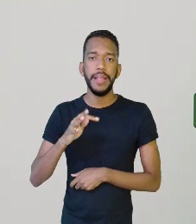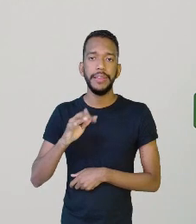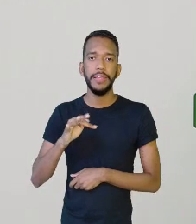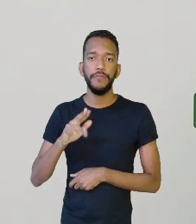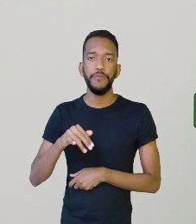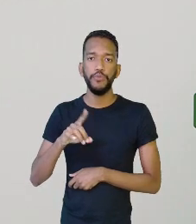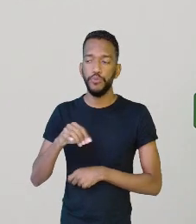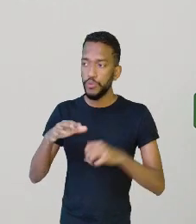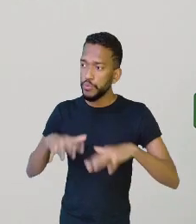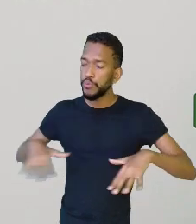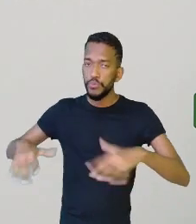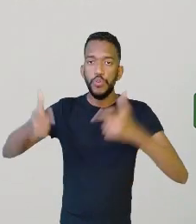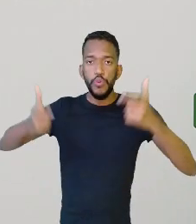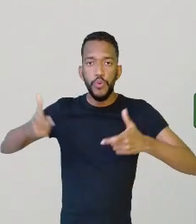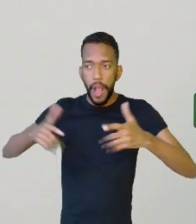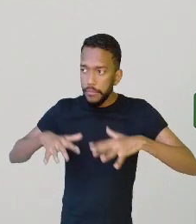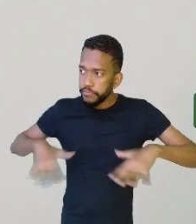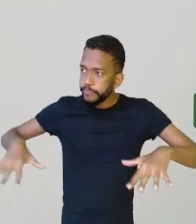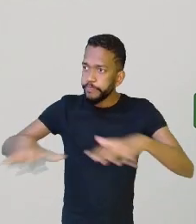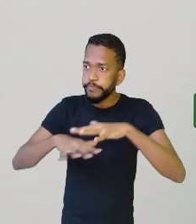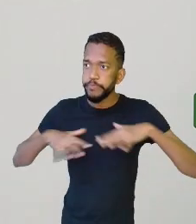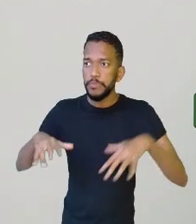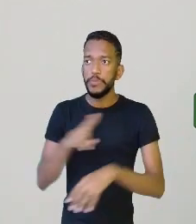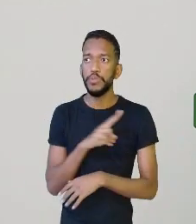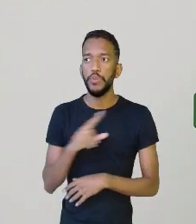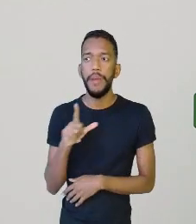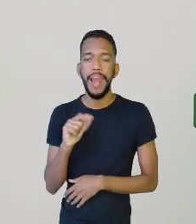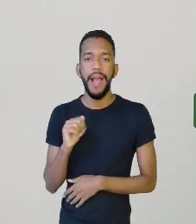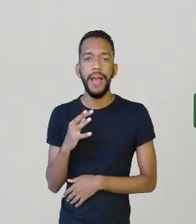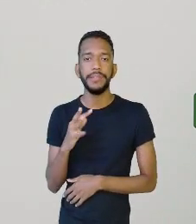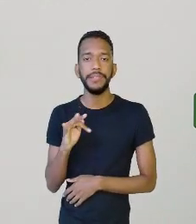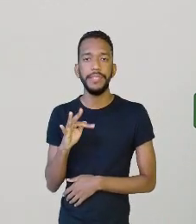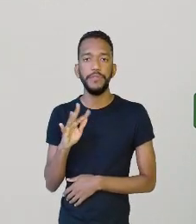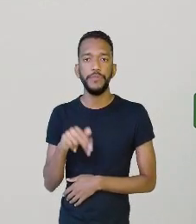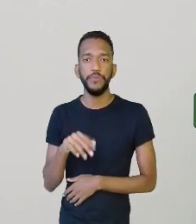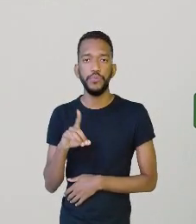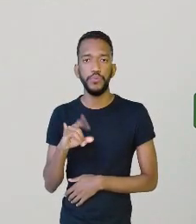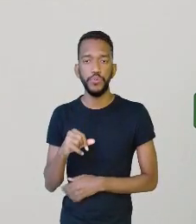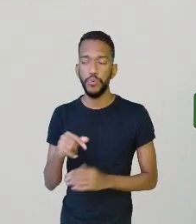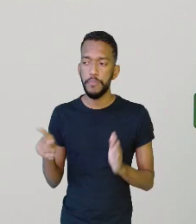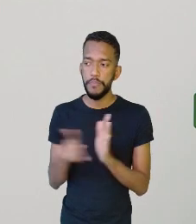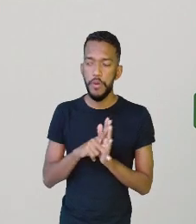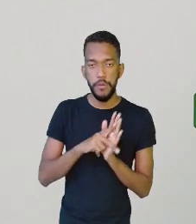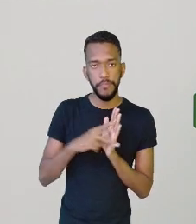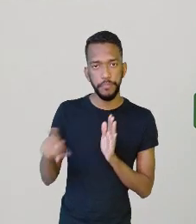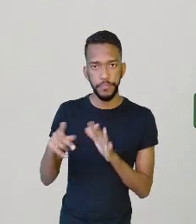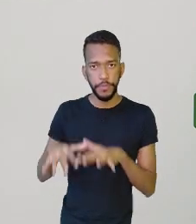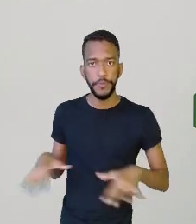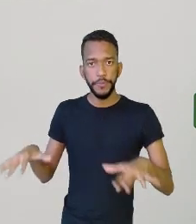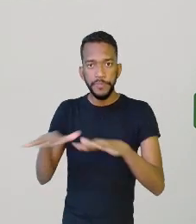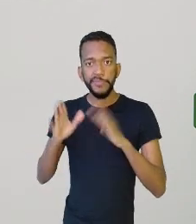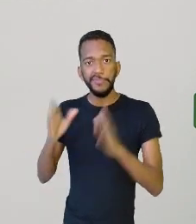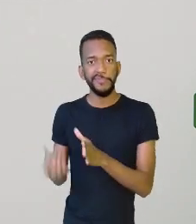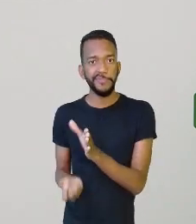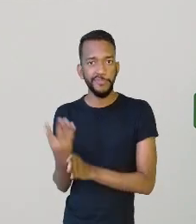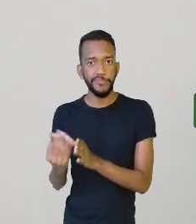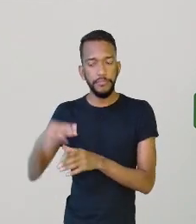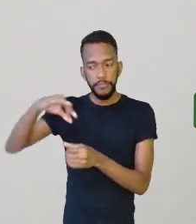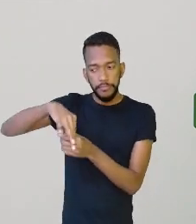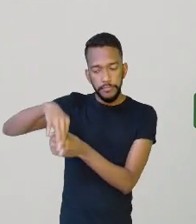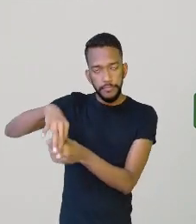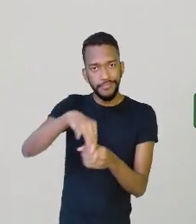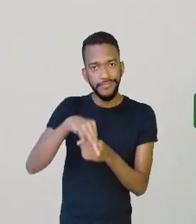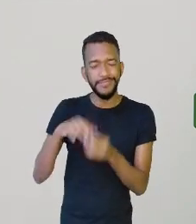terras, propriedade aí. Então nós tínhamos o latifúndio, propriedades onde eram plantadas ali as canas-de-açúcar.